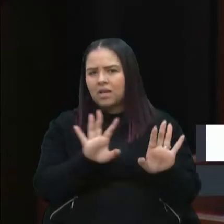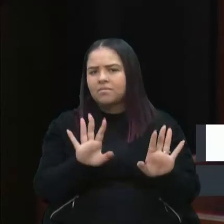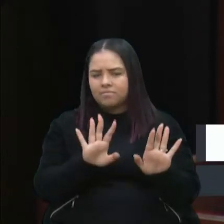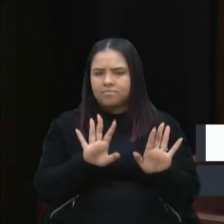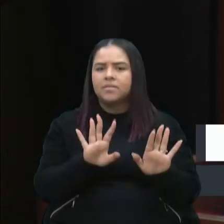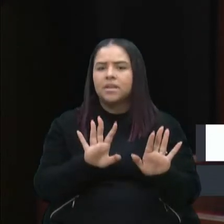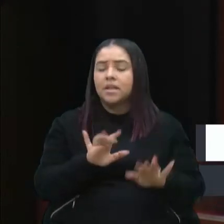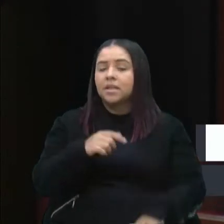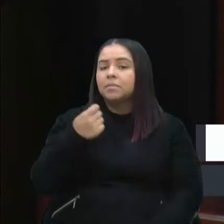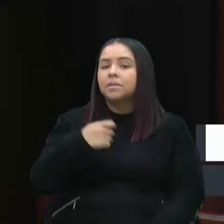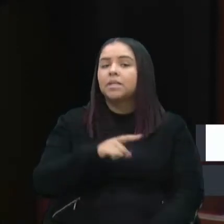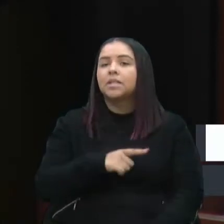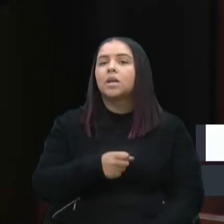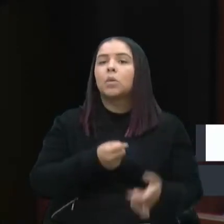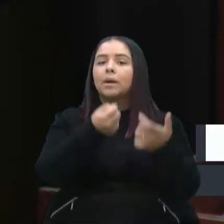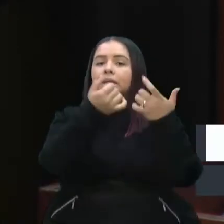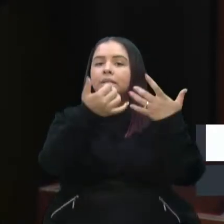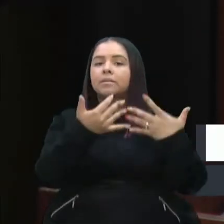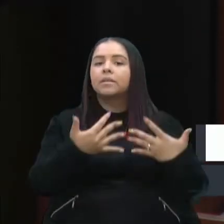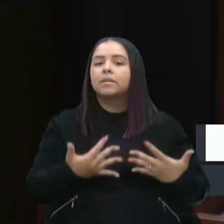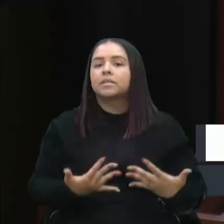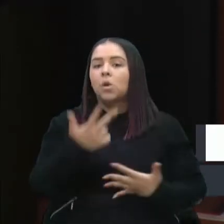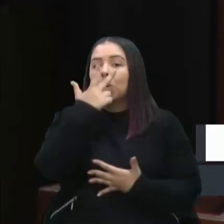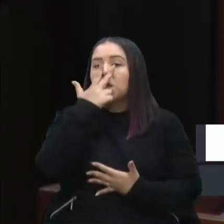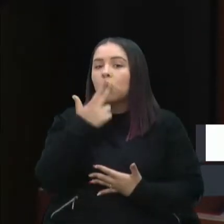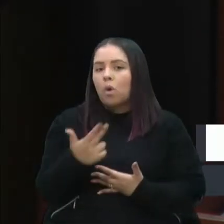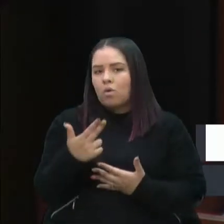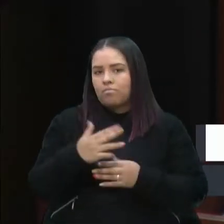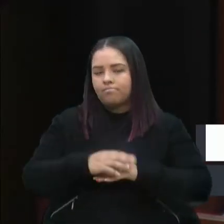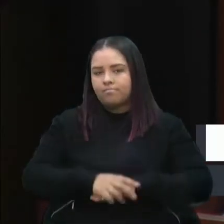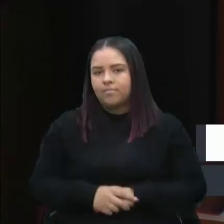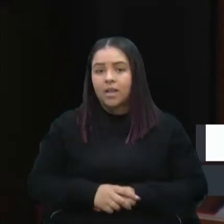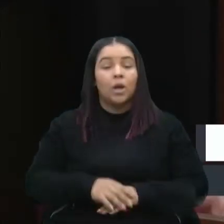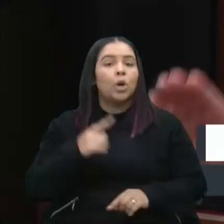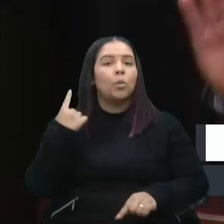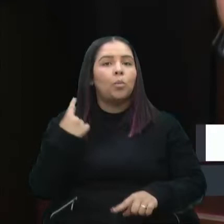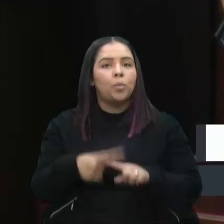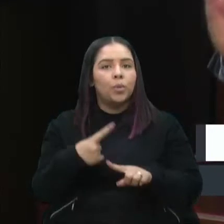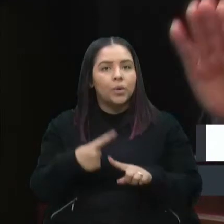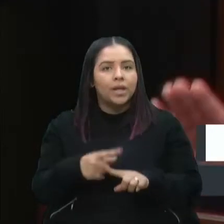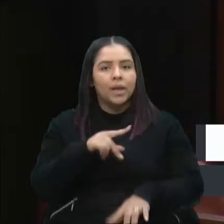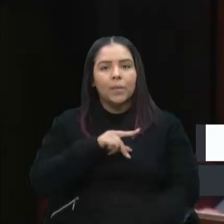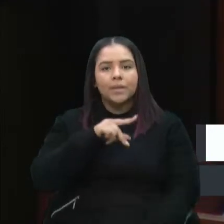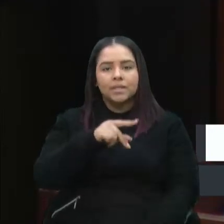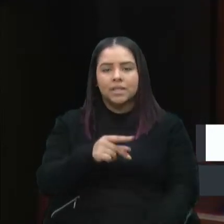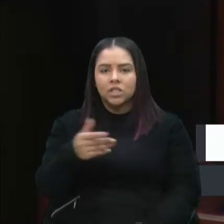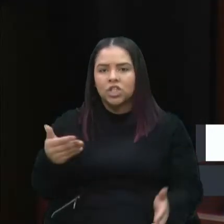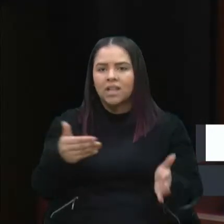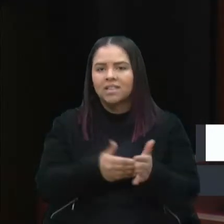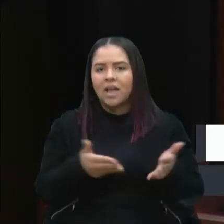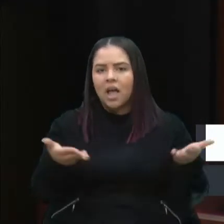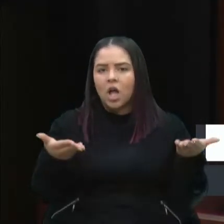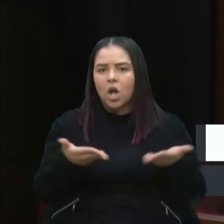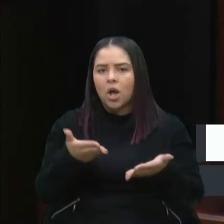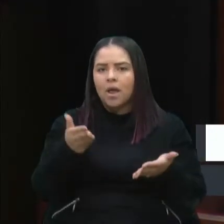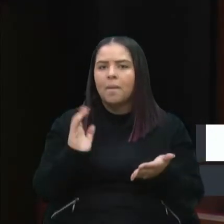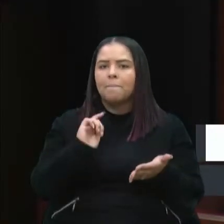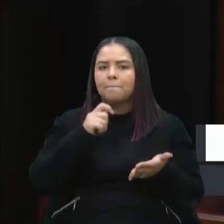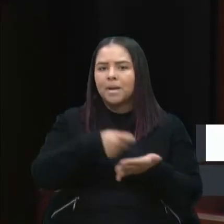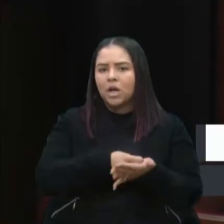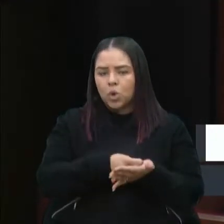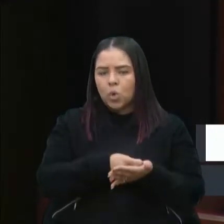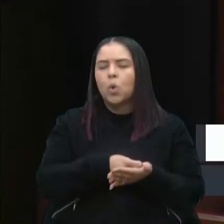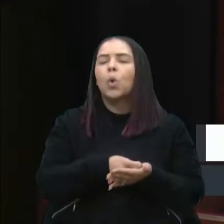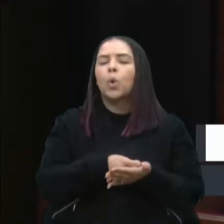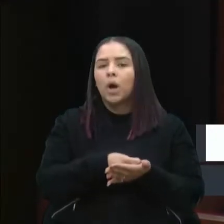uma explicação feita da mesma forma. Por que é que o presidente, até o presente momento, pagou auxílio